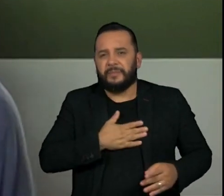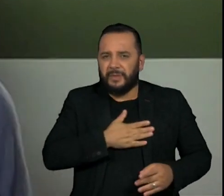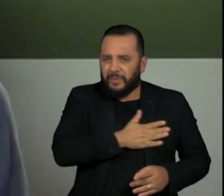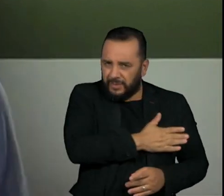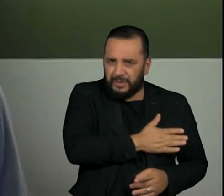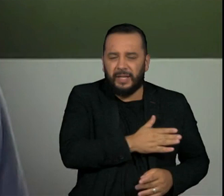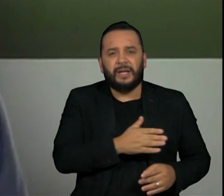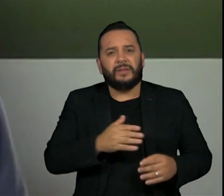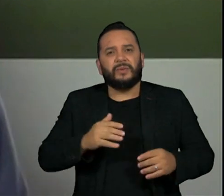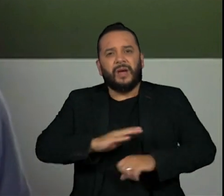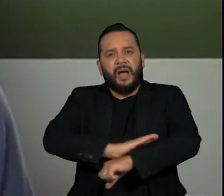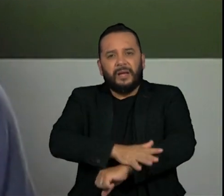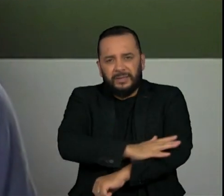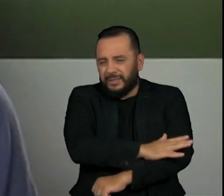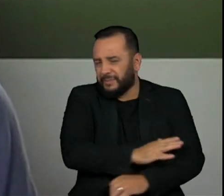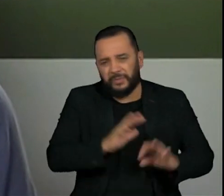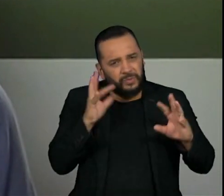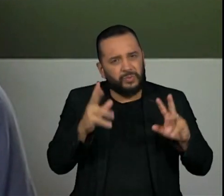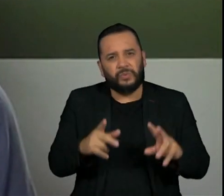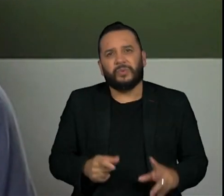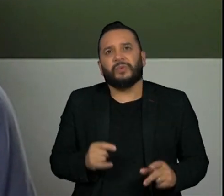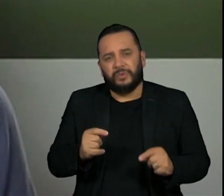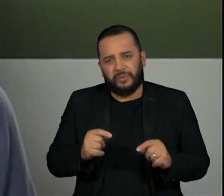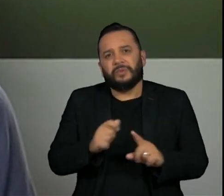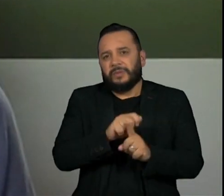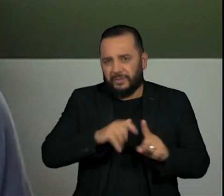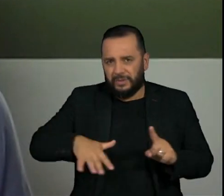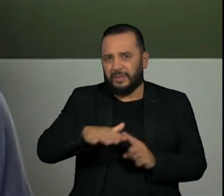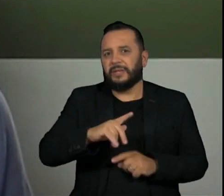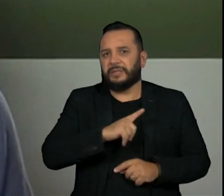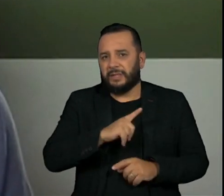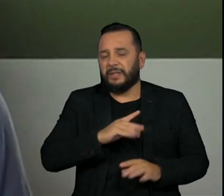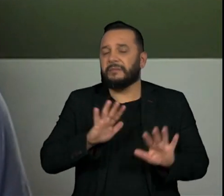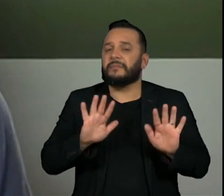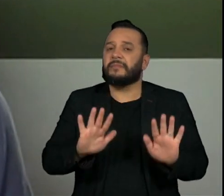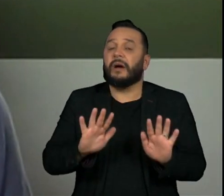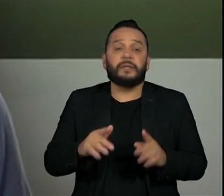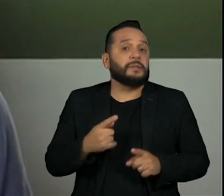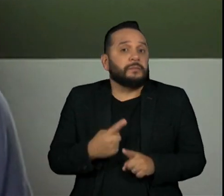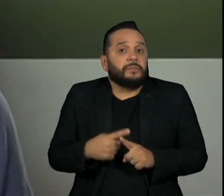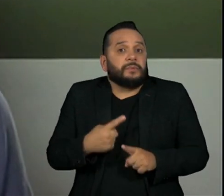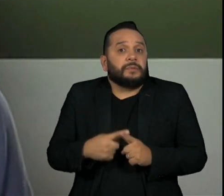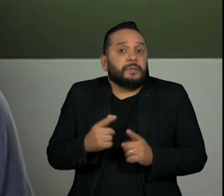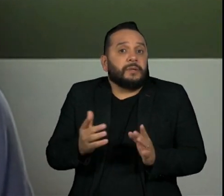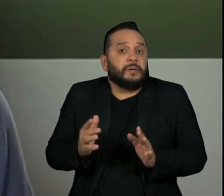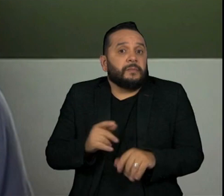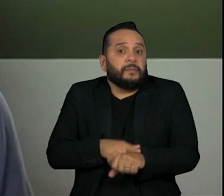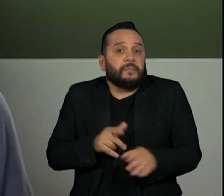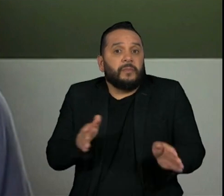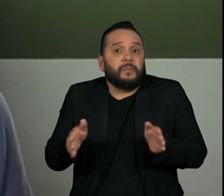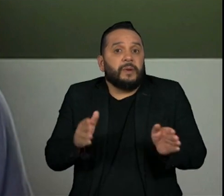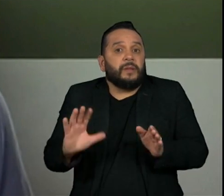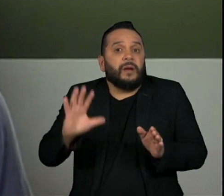muito racismo, muito tudo rolando solto na sociedade. Mas por que é que esses momentos acontecem na escola? O que é